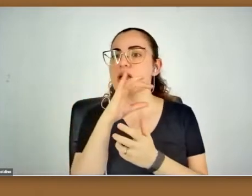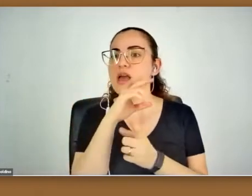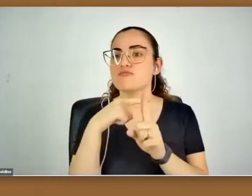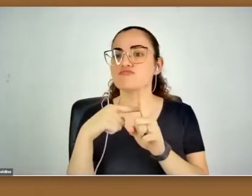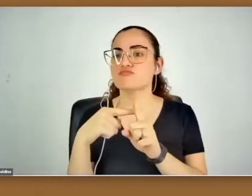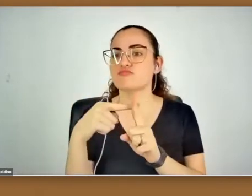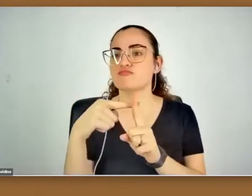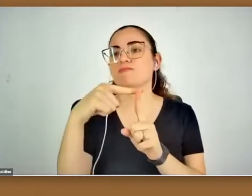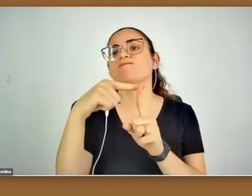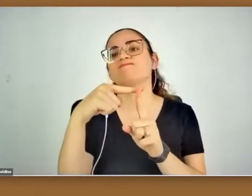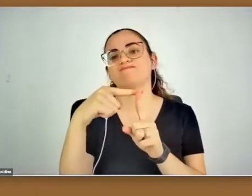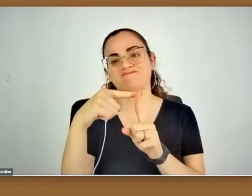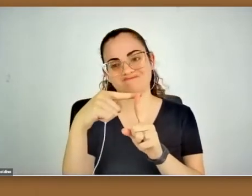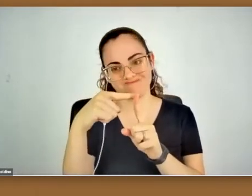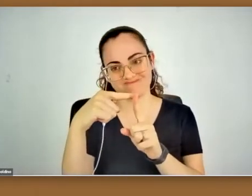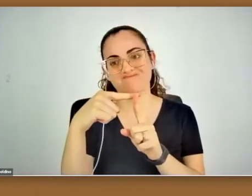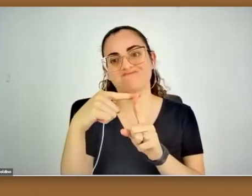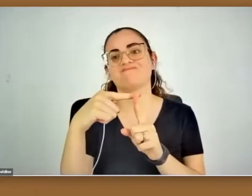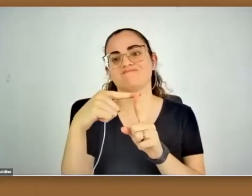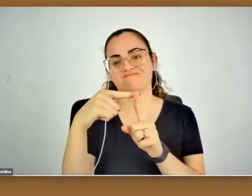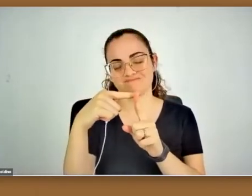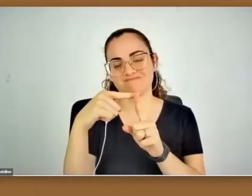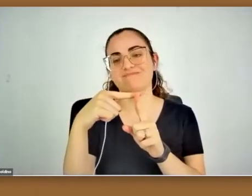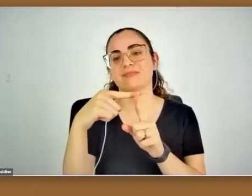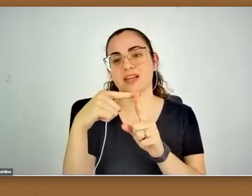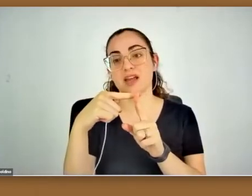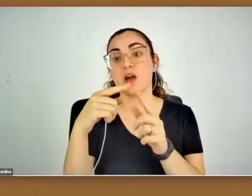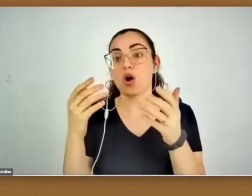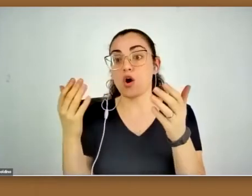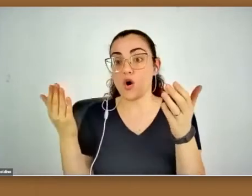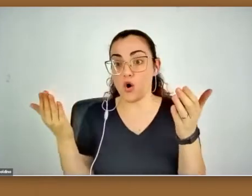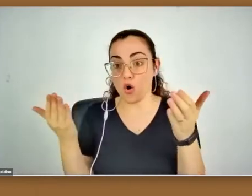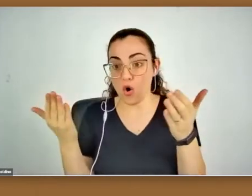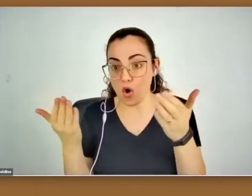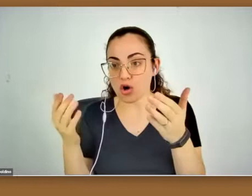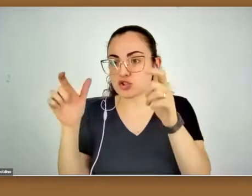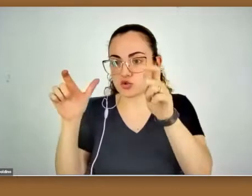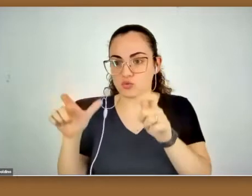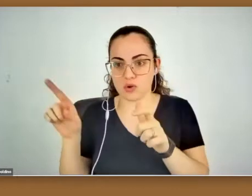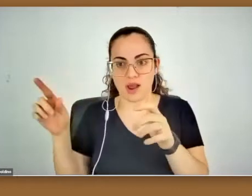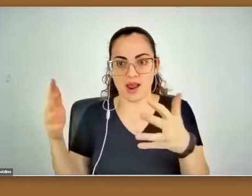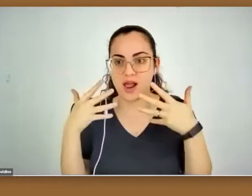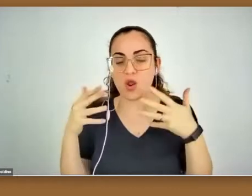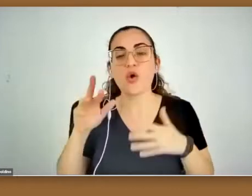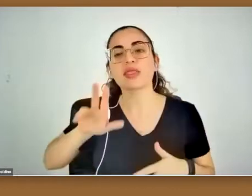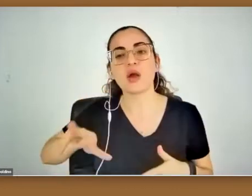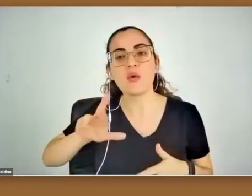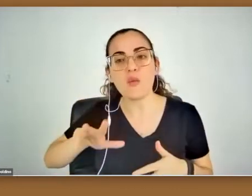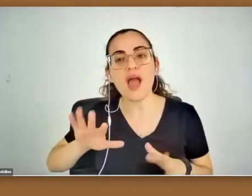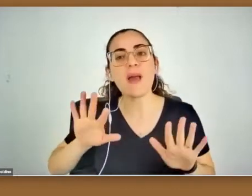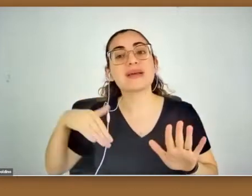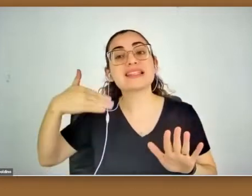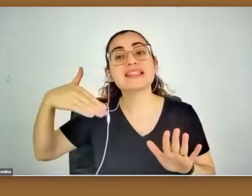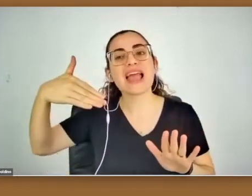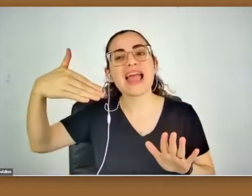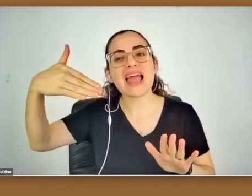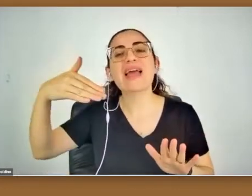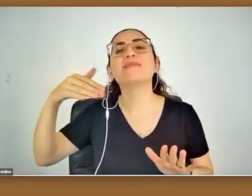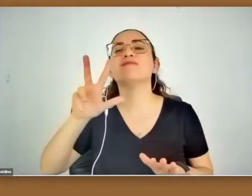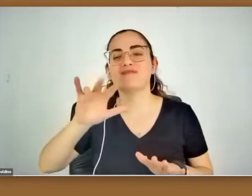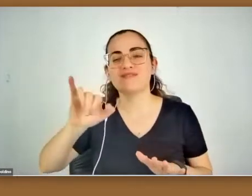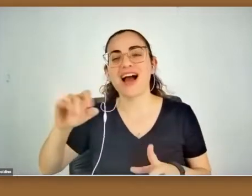áreas que hoje em dia, né, elas não são da área tropical, mas que elas vão observar o aquecimento ao longo do tempo. Então a